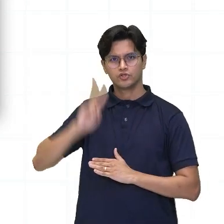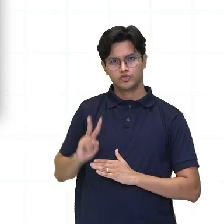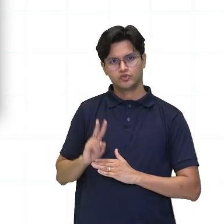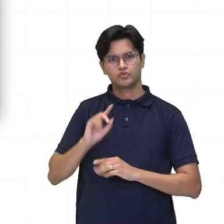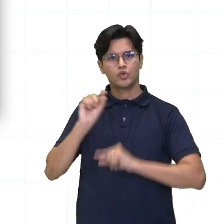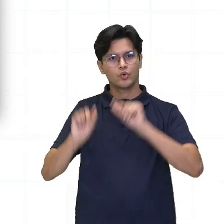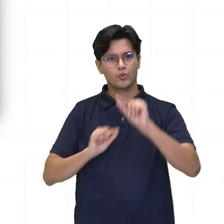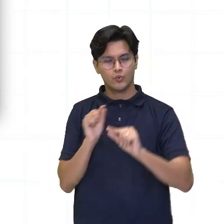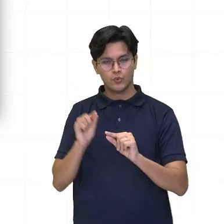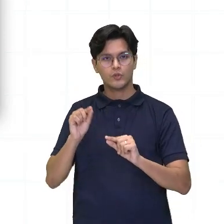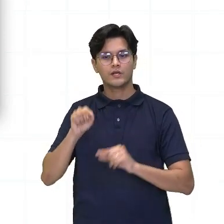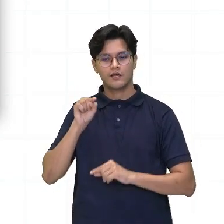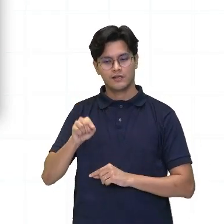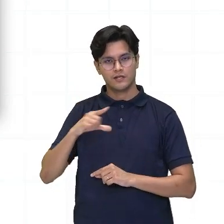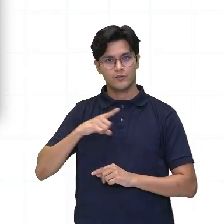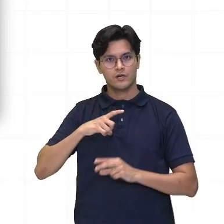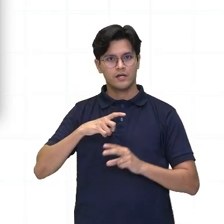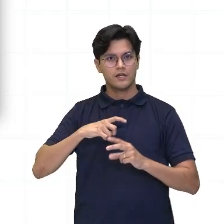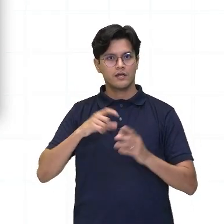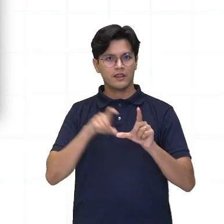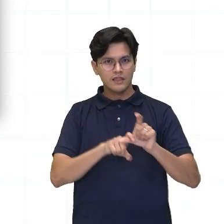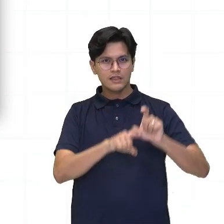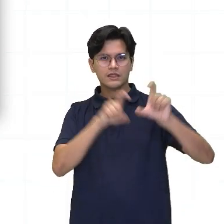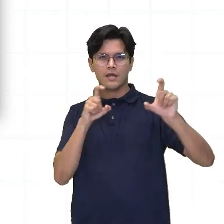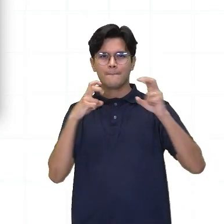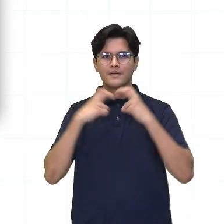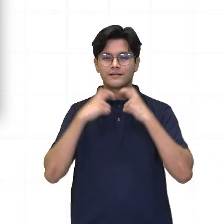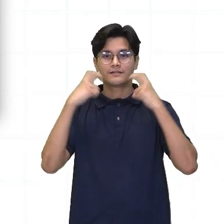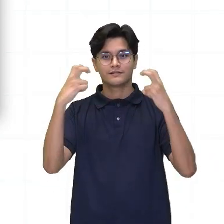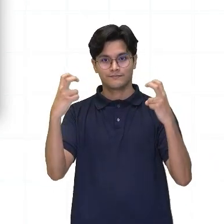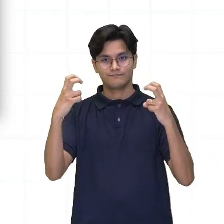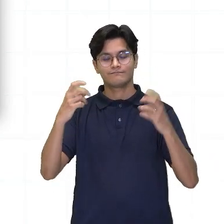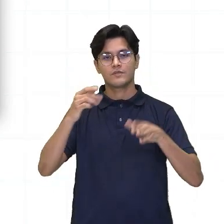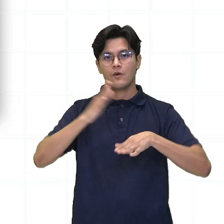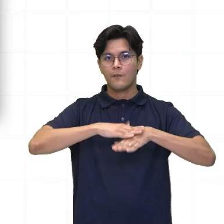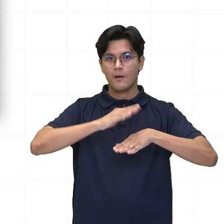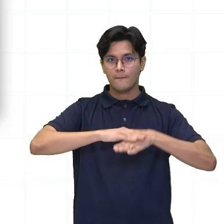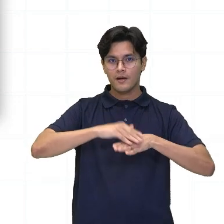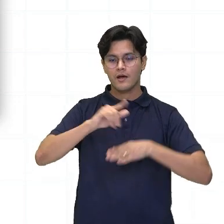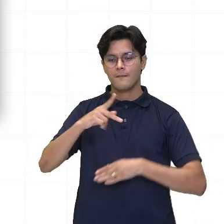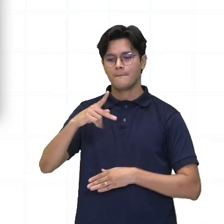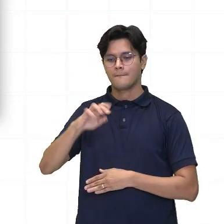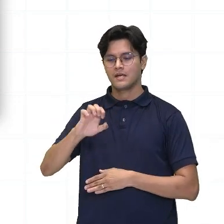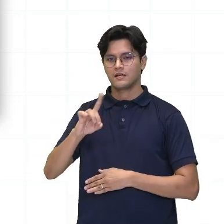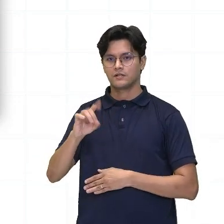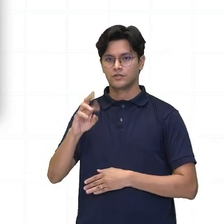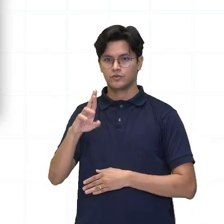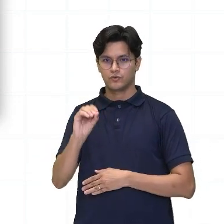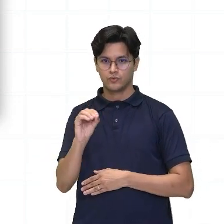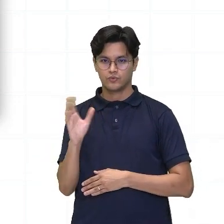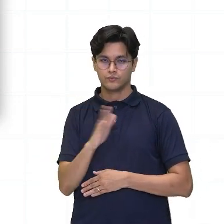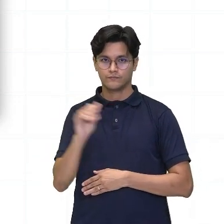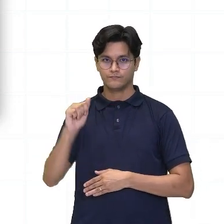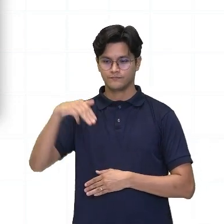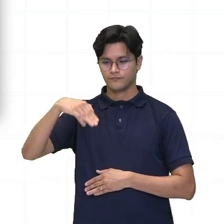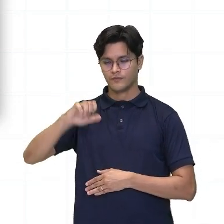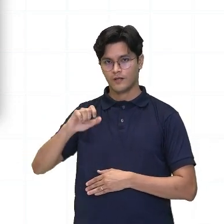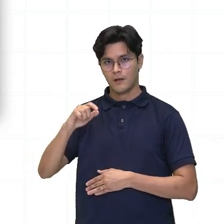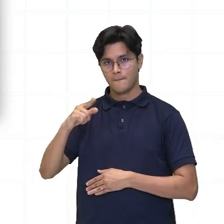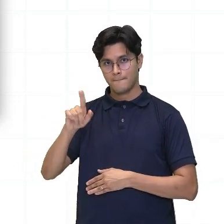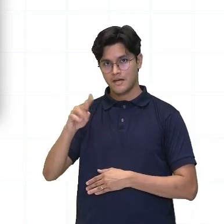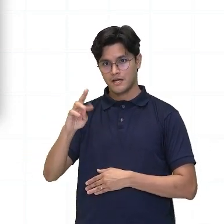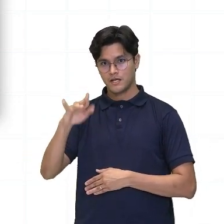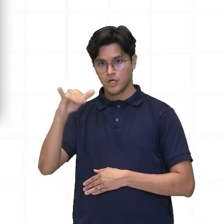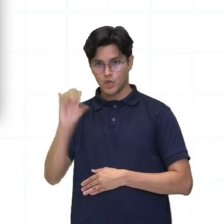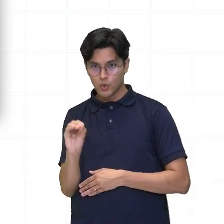da Independência, certo? Foi pintada por Pedro Américo. Então, ela foi pintada em 1888. Olha